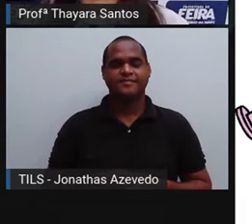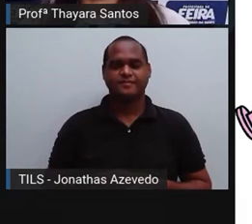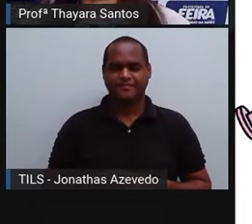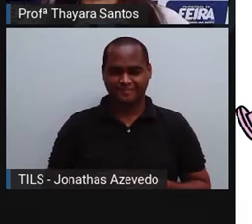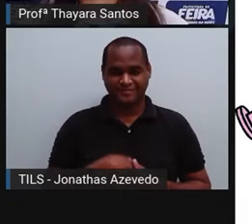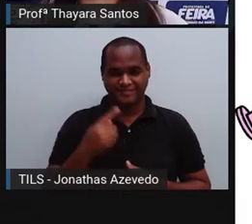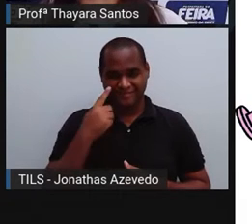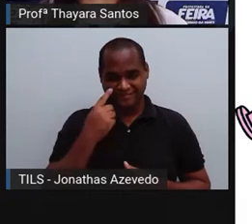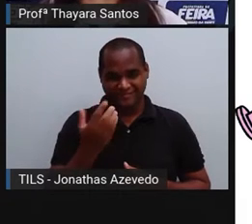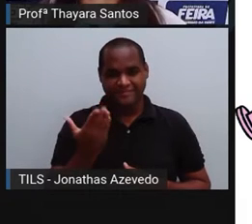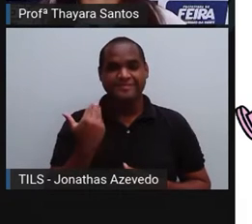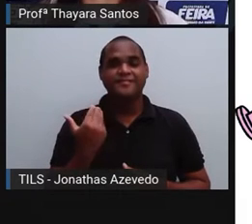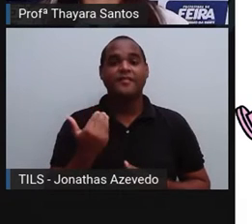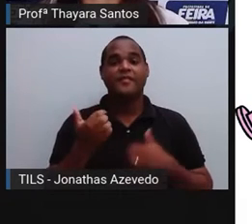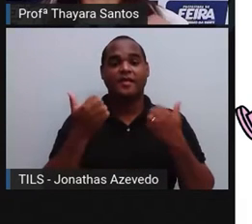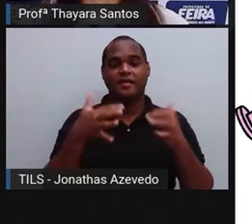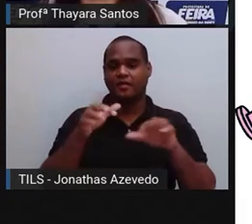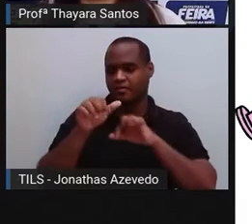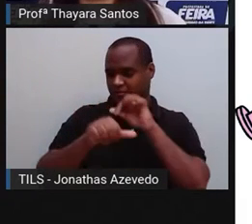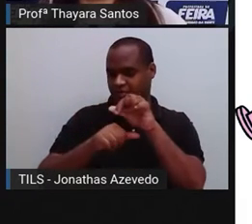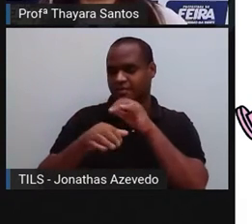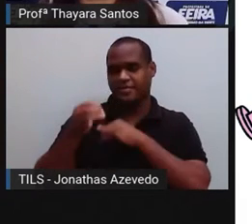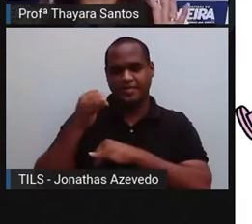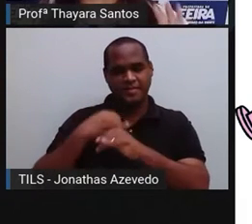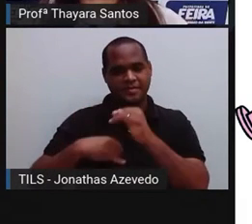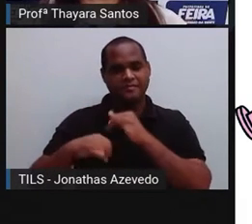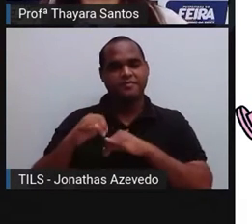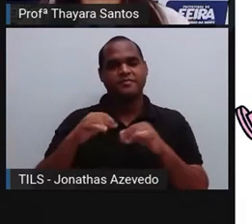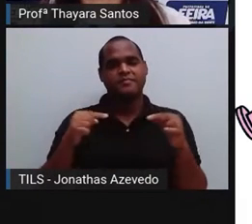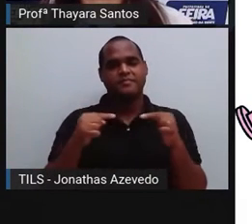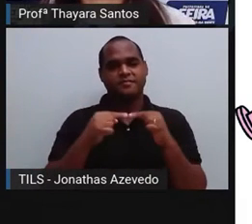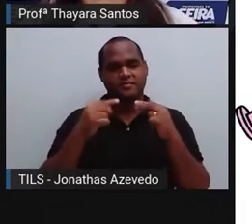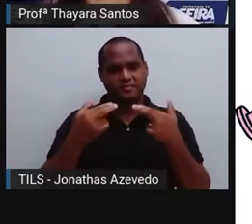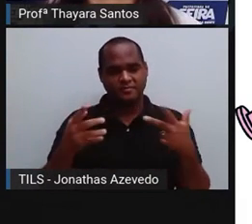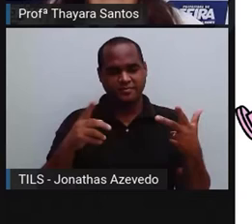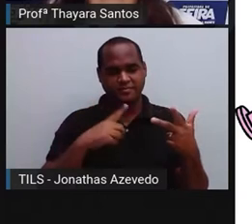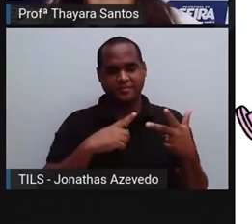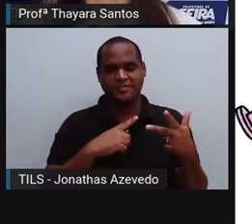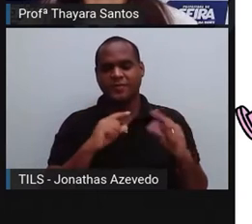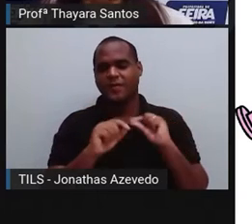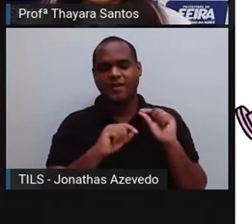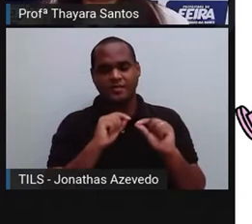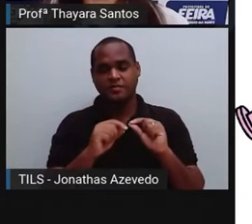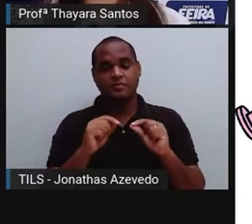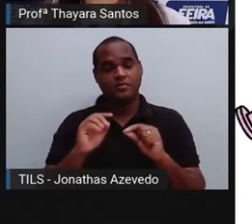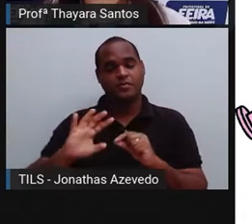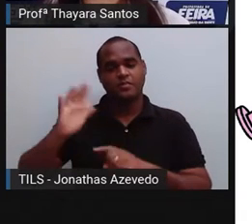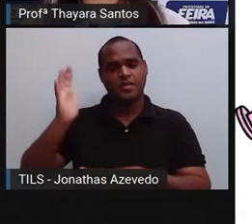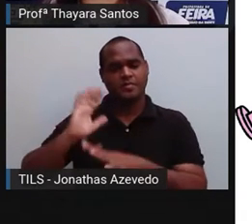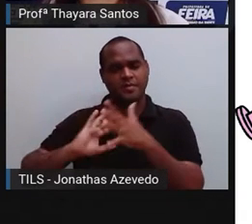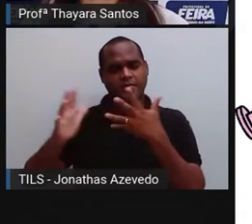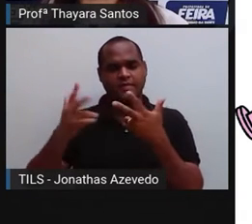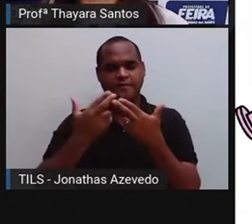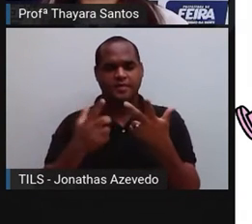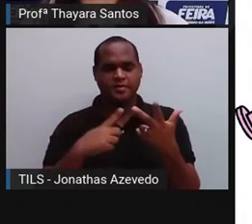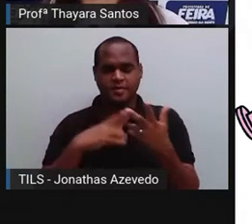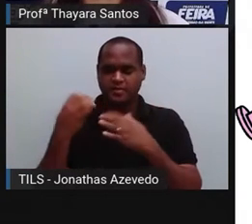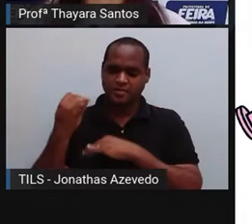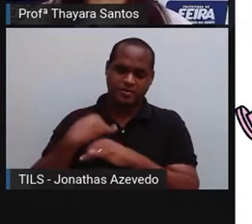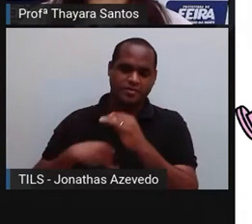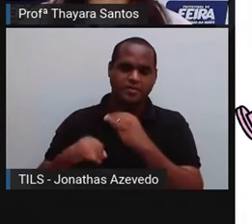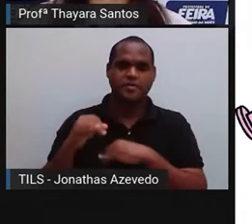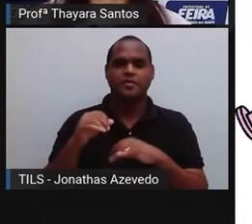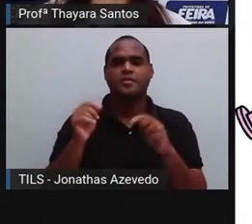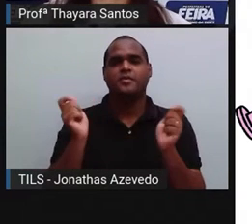Vamos lá. Então, uma transformação química. No caso das transformações químicas, acontecem reações químicas